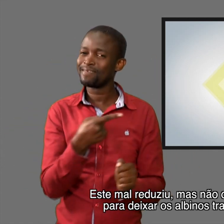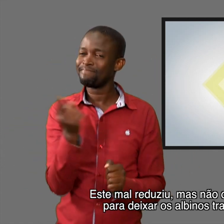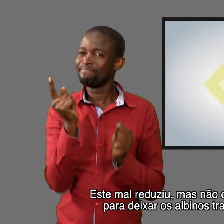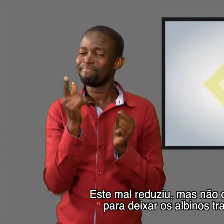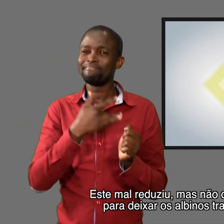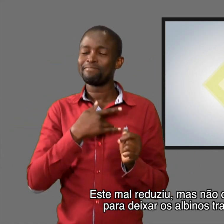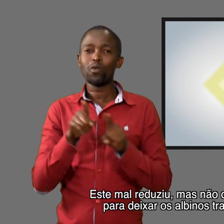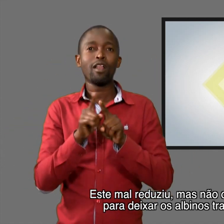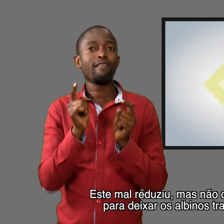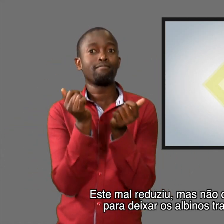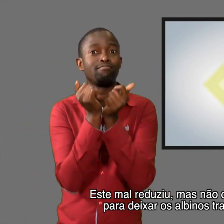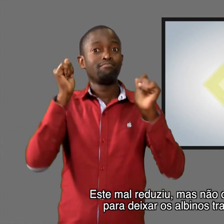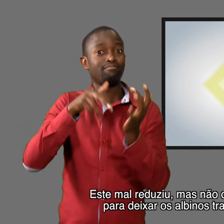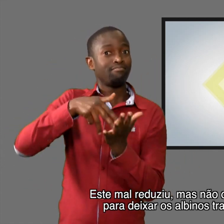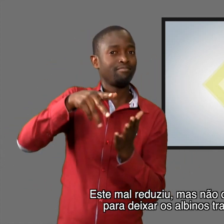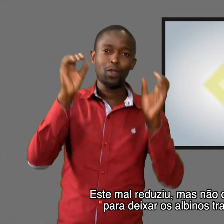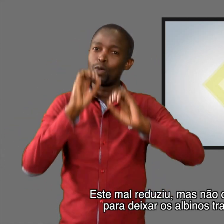tranquilos.